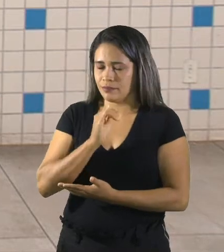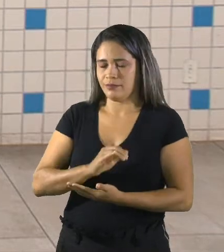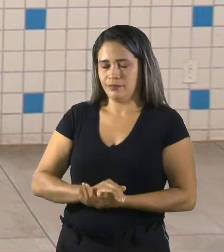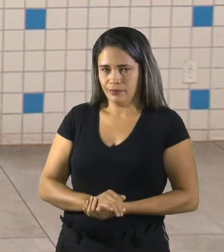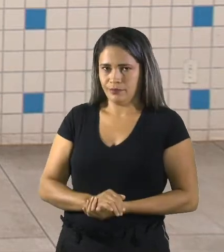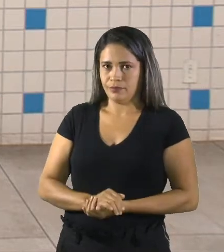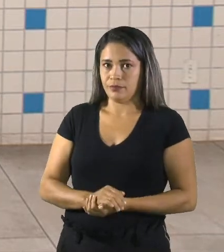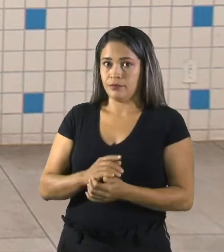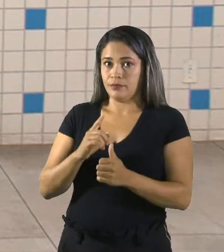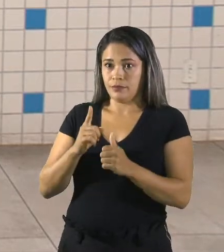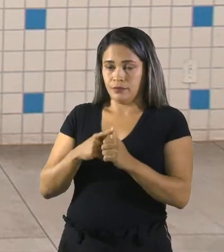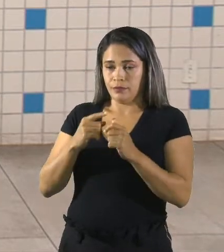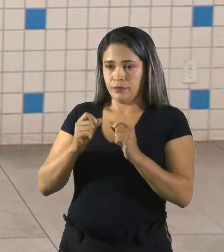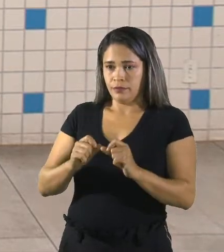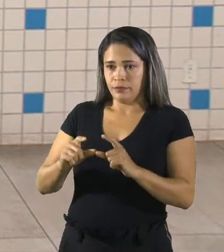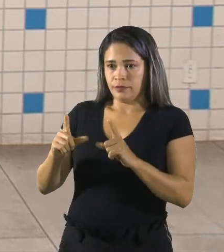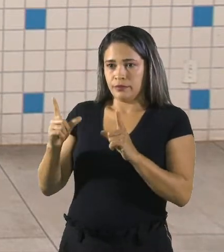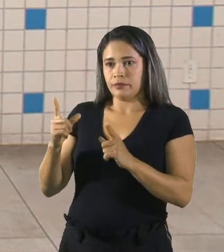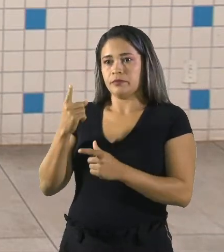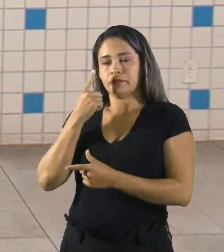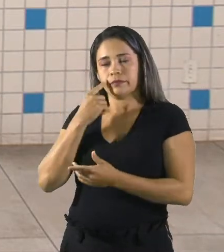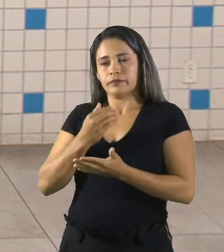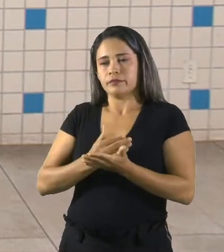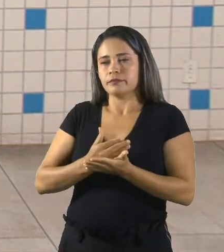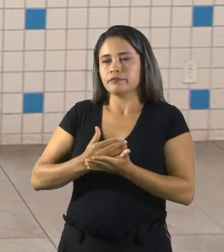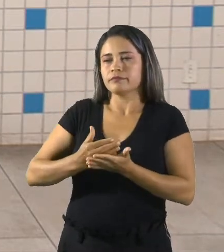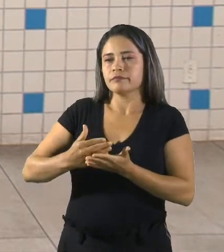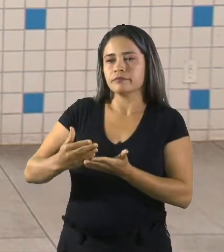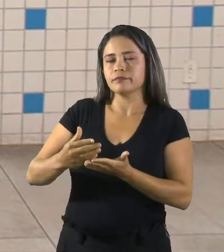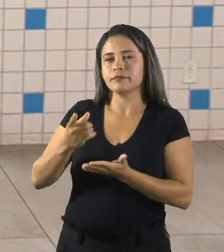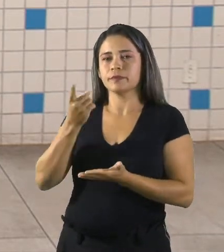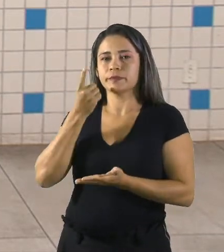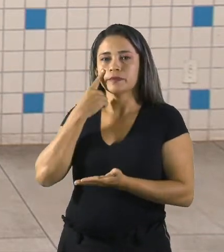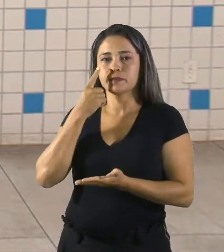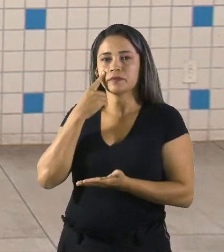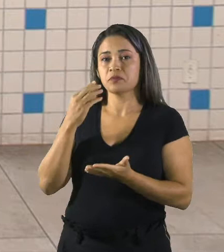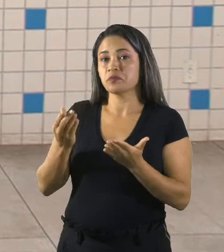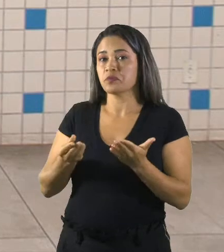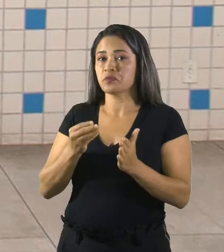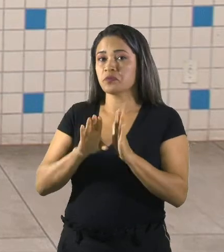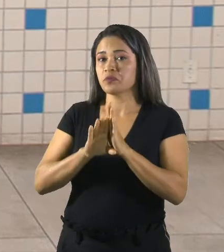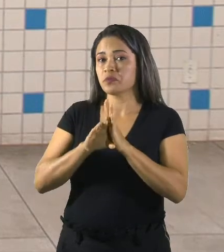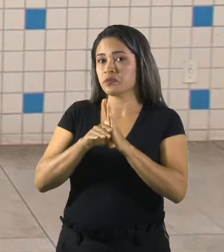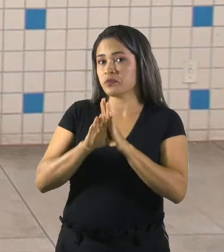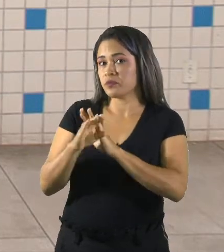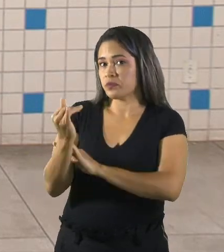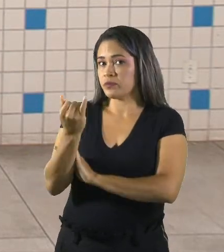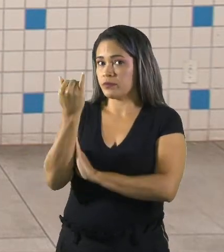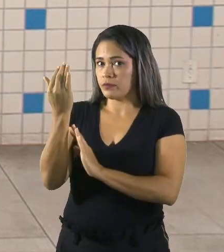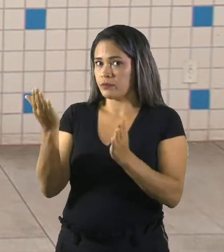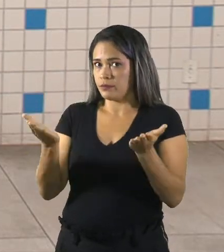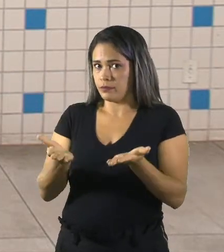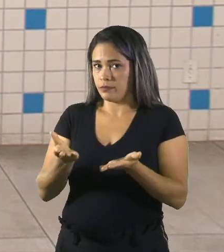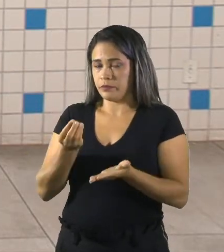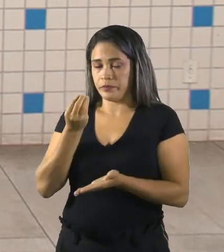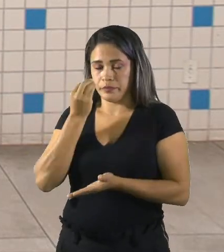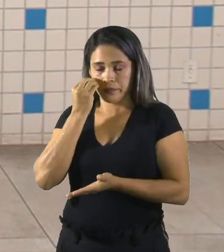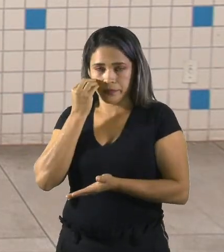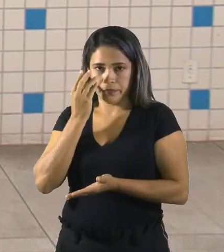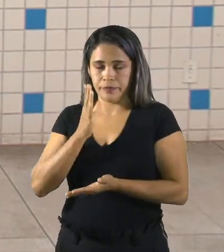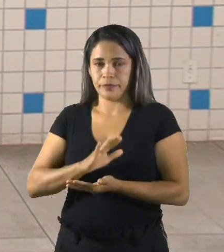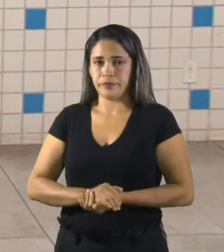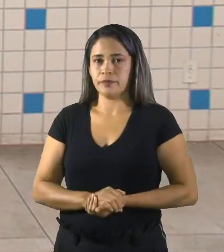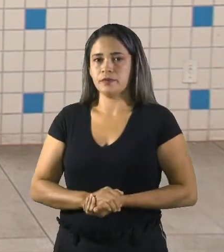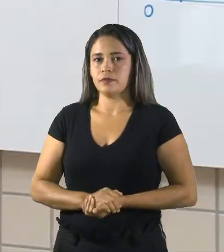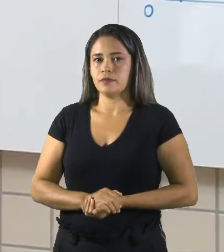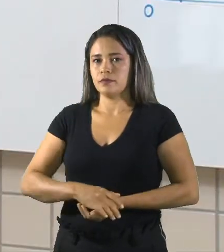para a nossa tela para nós começarmos a ver quais são esses conceitos importantes que nós temos para hoje. Vejam só, nós